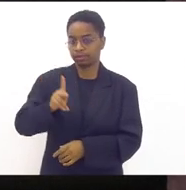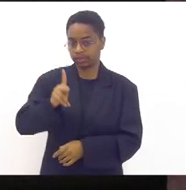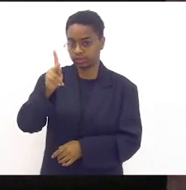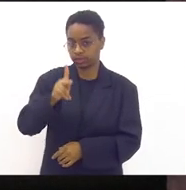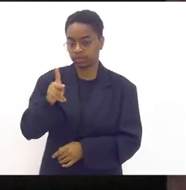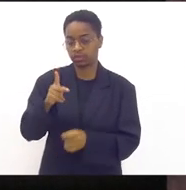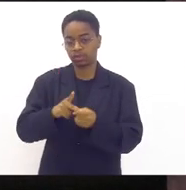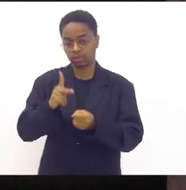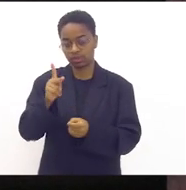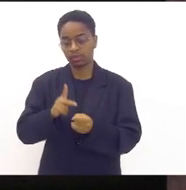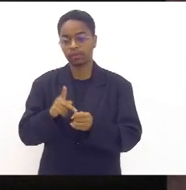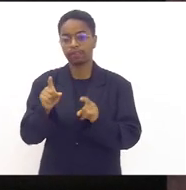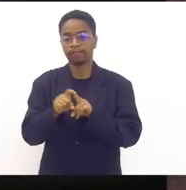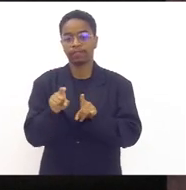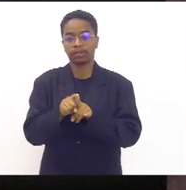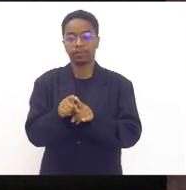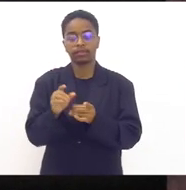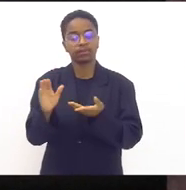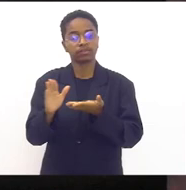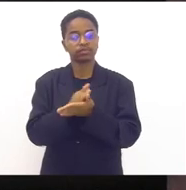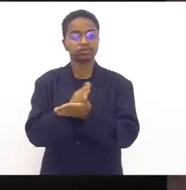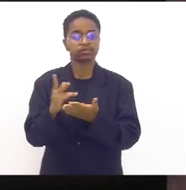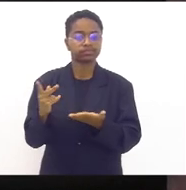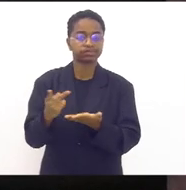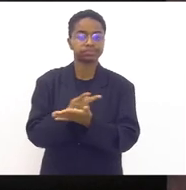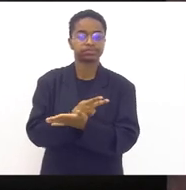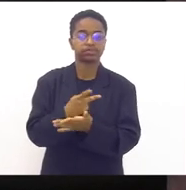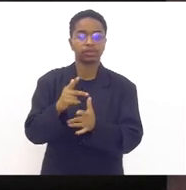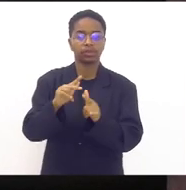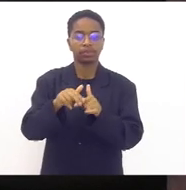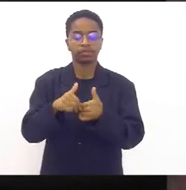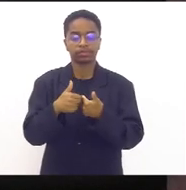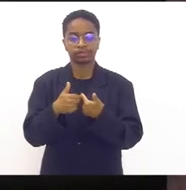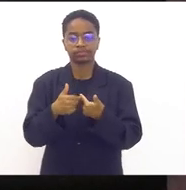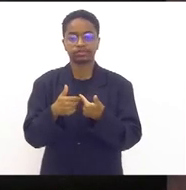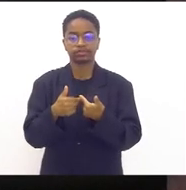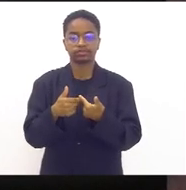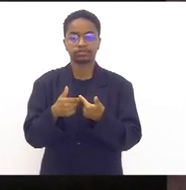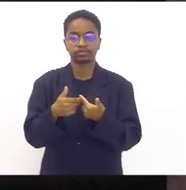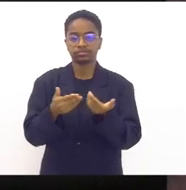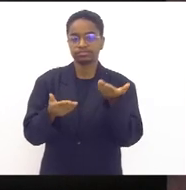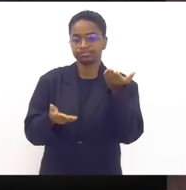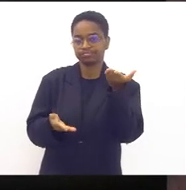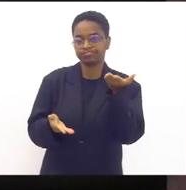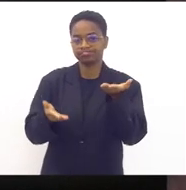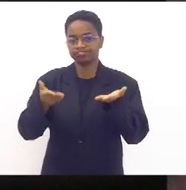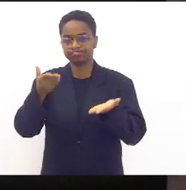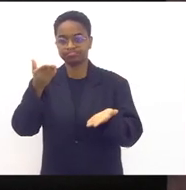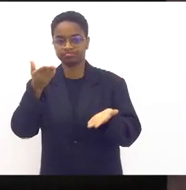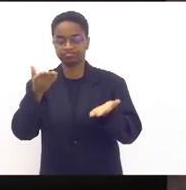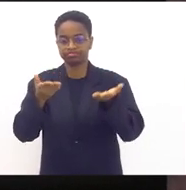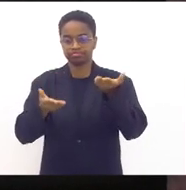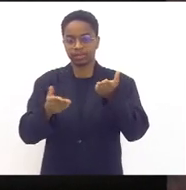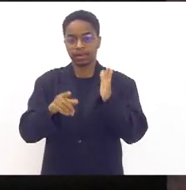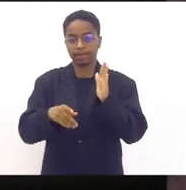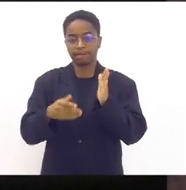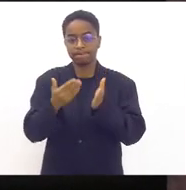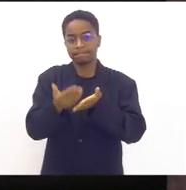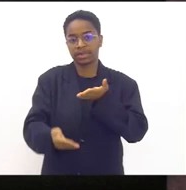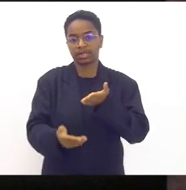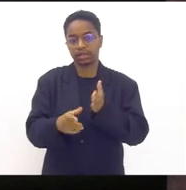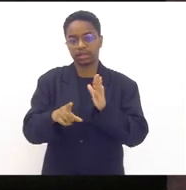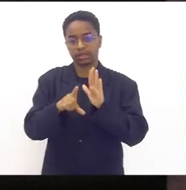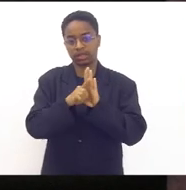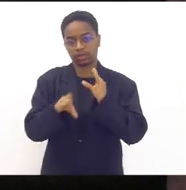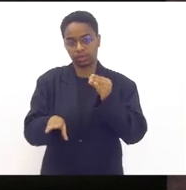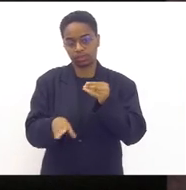Nós temos algumas transferências correntes já em função da compensação financeira, né, das perdas da lei complementar, mas ainda